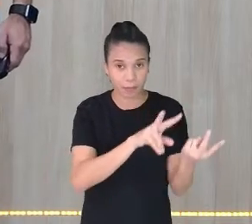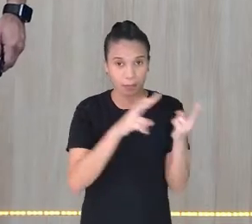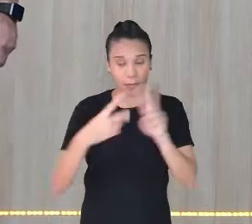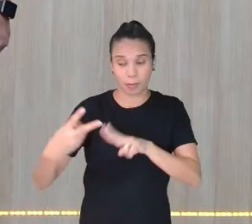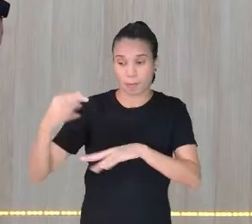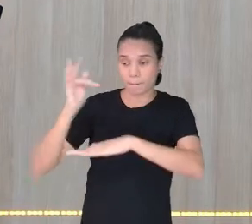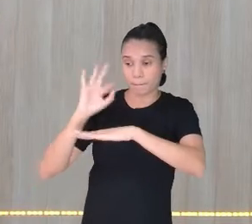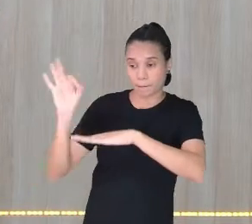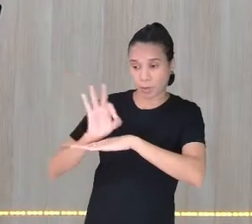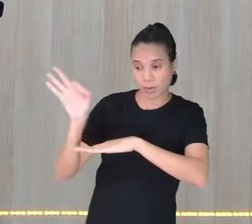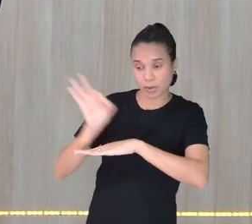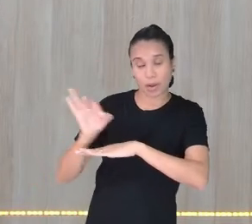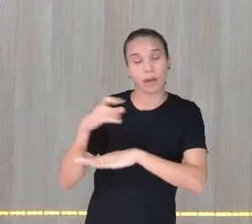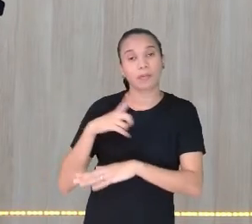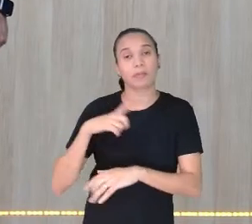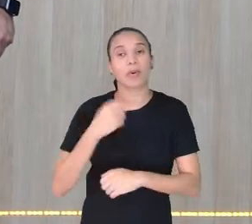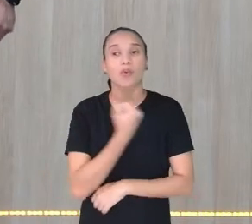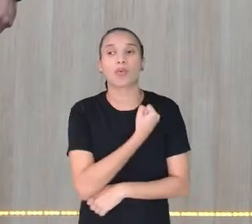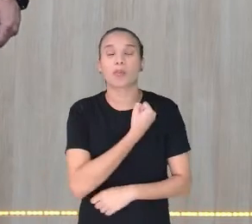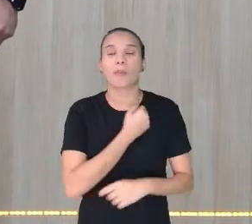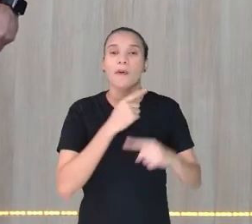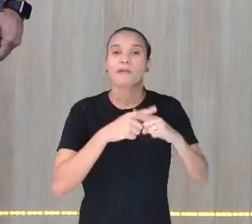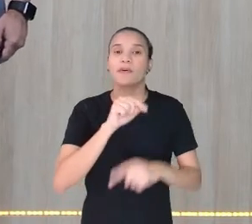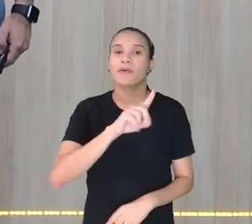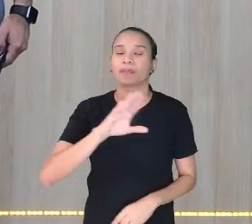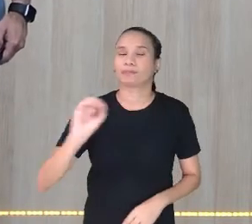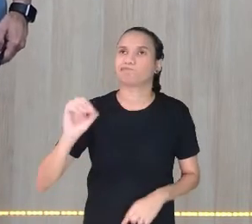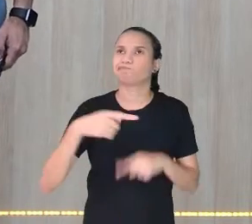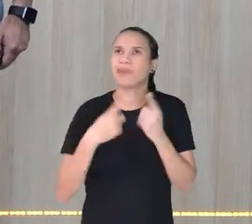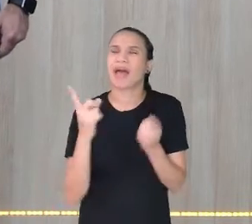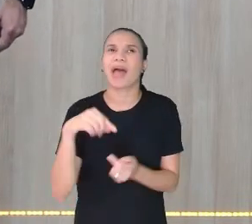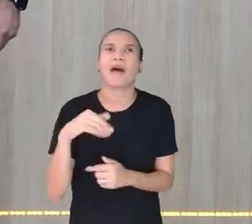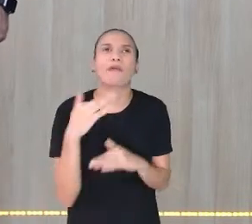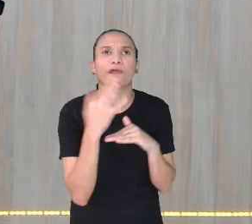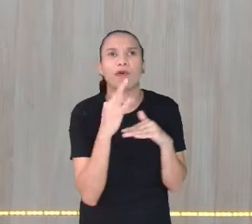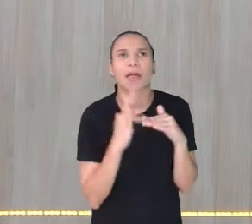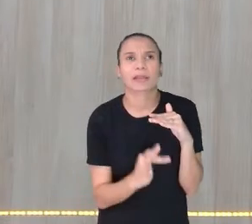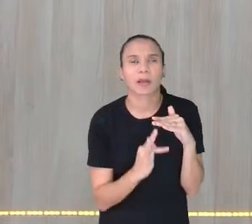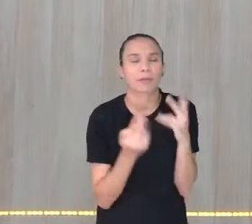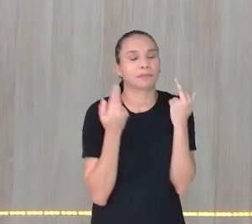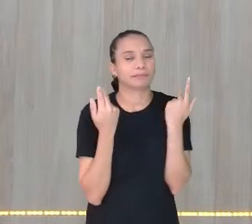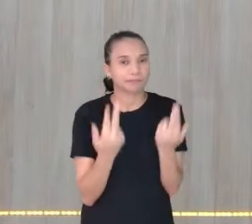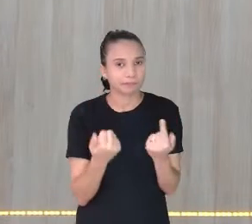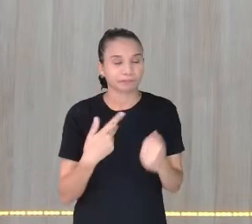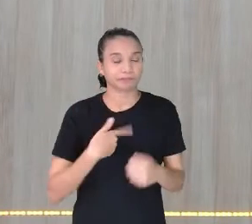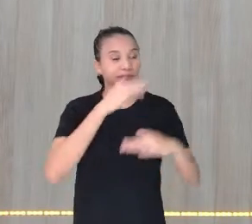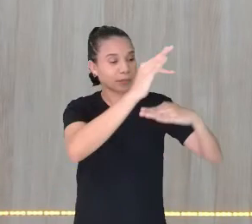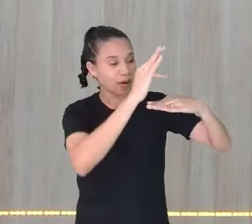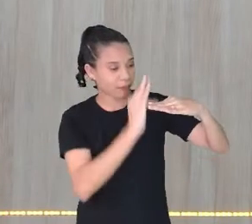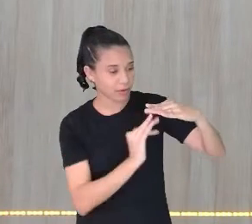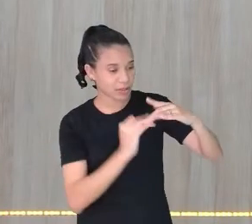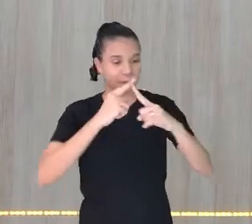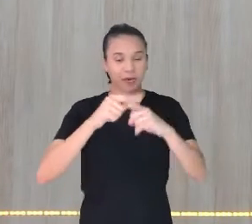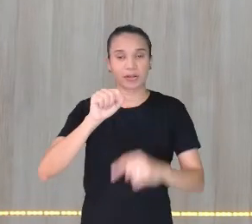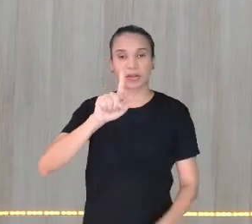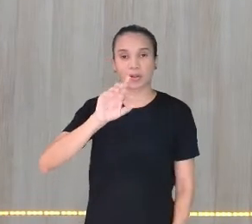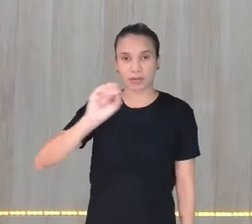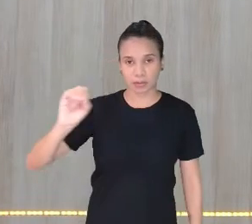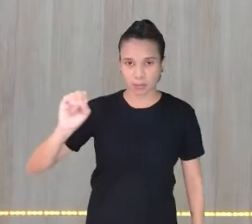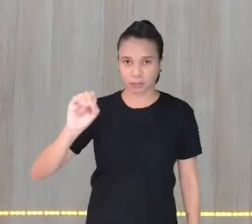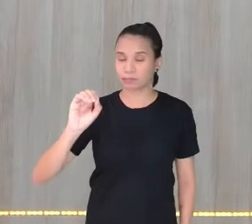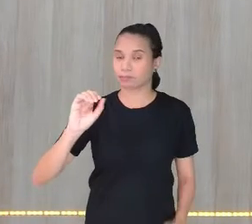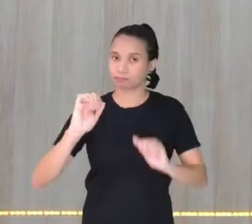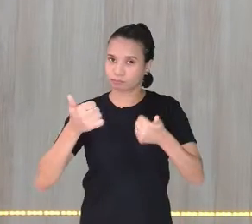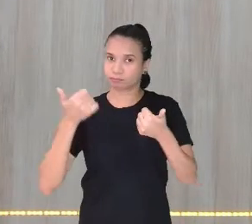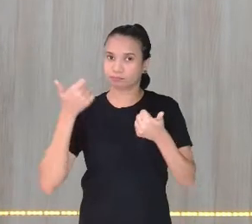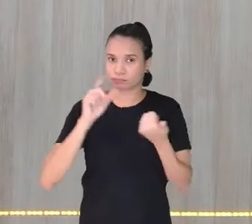esse número e multiplicar por 100. E se for uma fração, Pedro? Mesma coisa. Pega a fração e multiplica por 100.